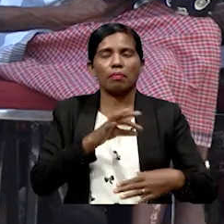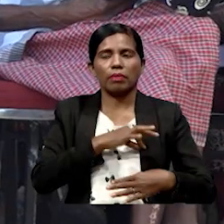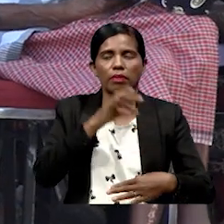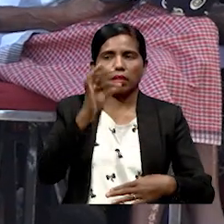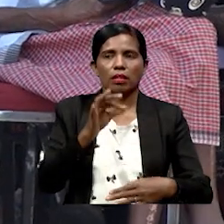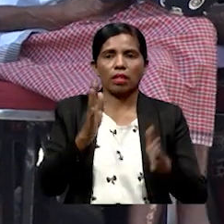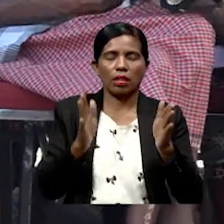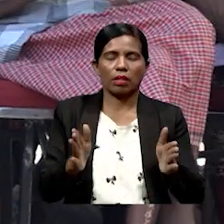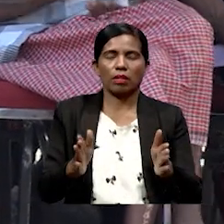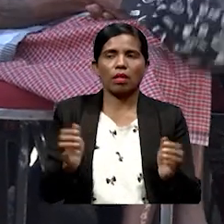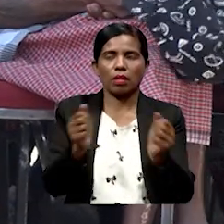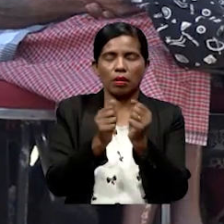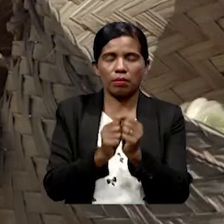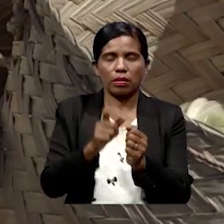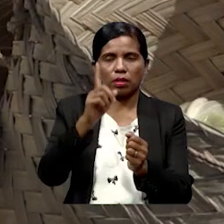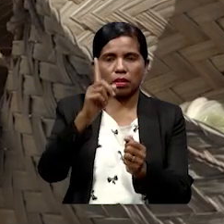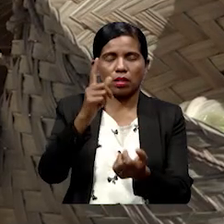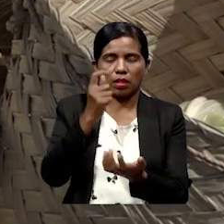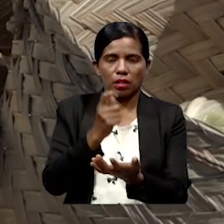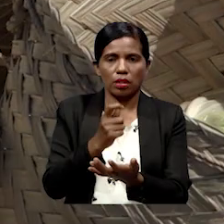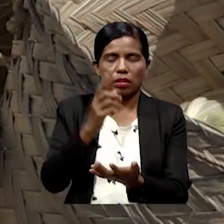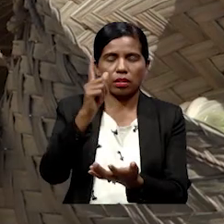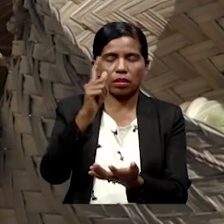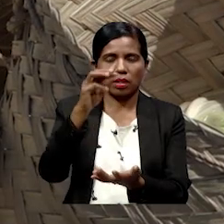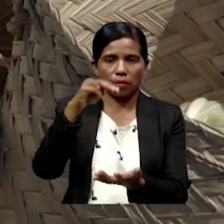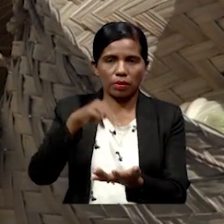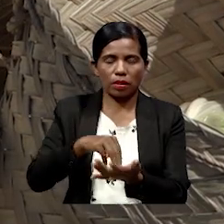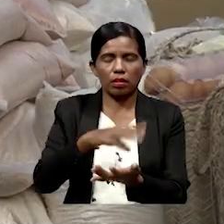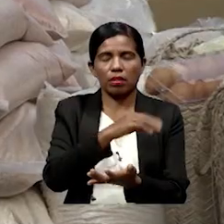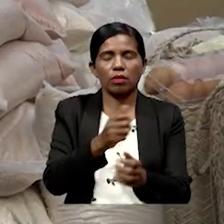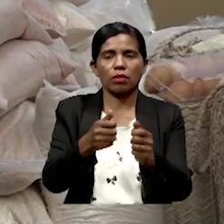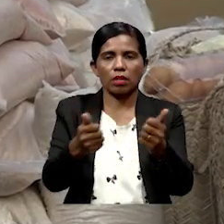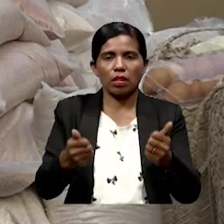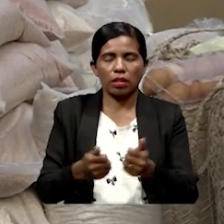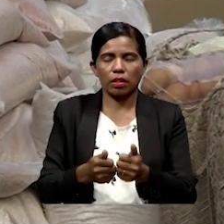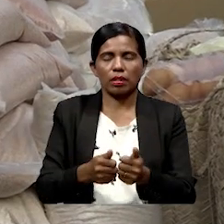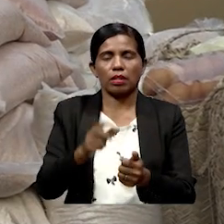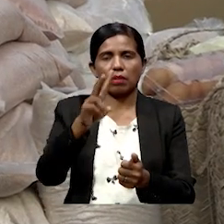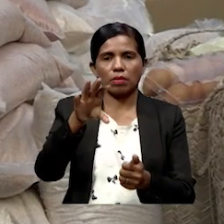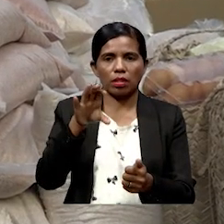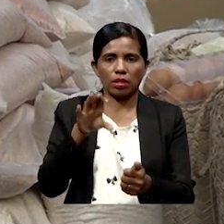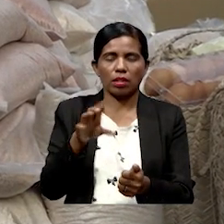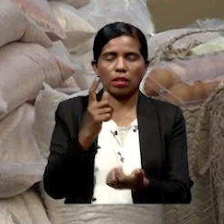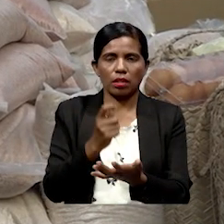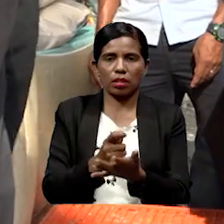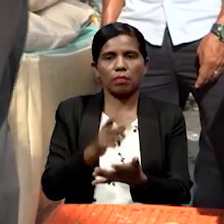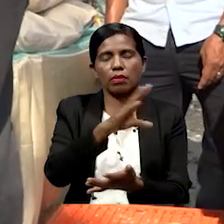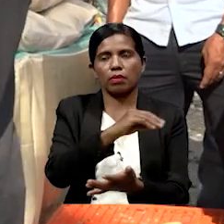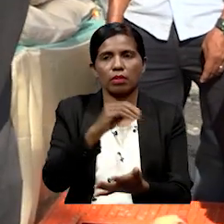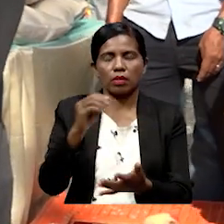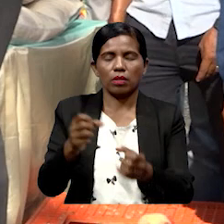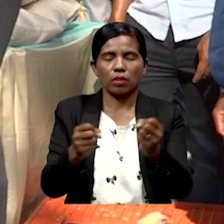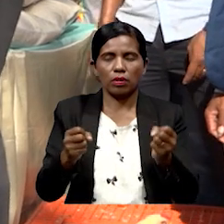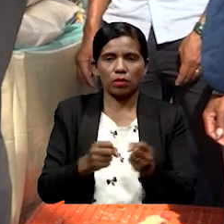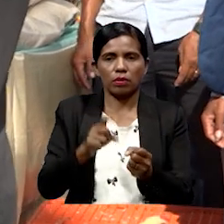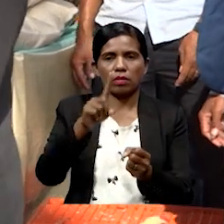Timor-Larantomak, hamutuk tokon ida rihun atus hatresin. Husi aldeia rihunrua atus rua tolunulu resinhat, suku atus